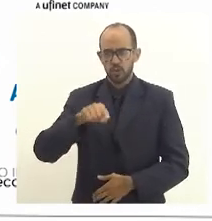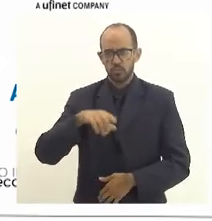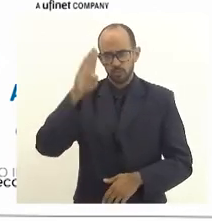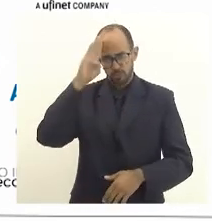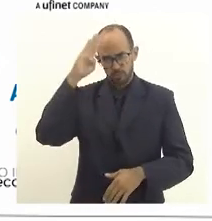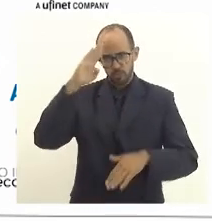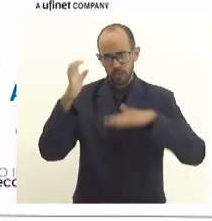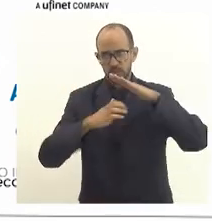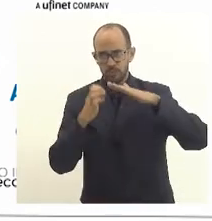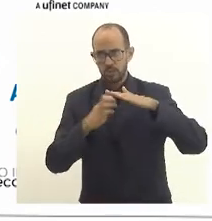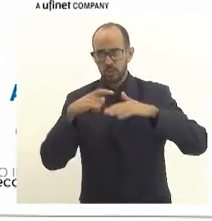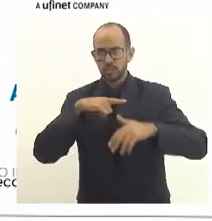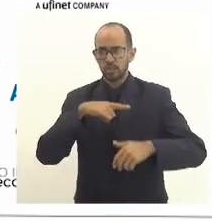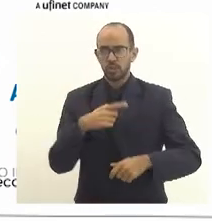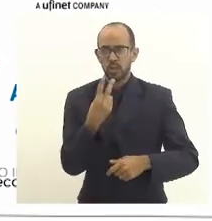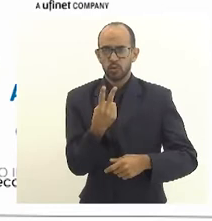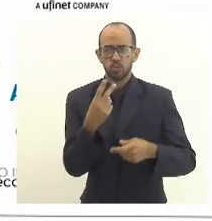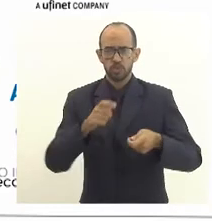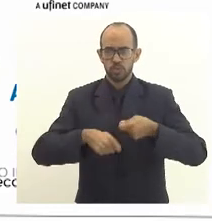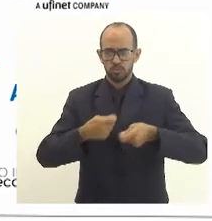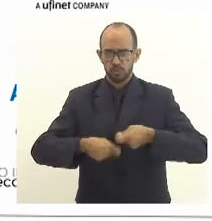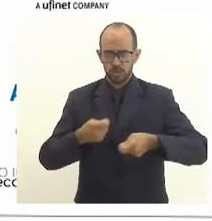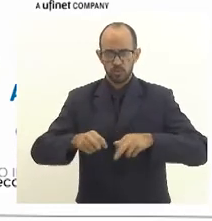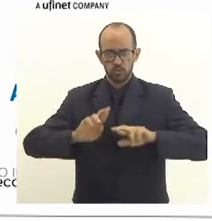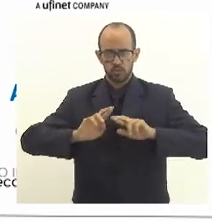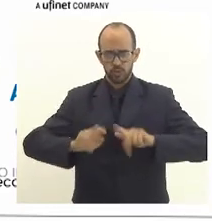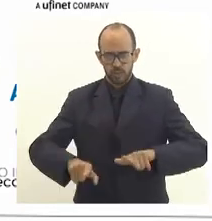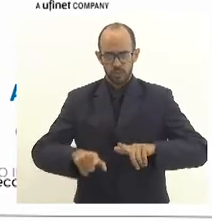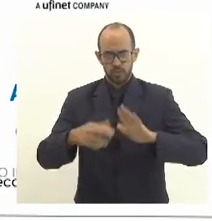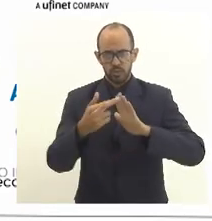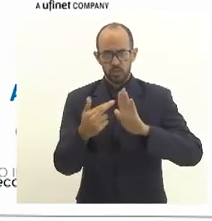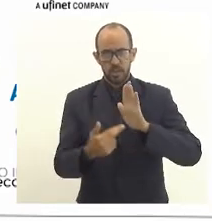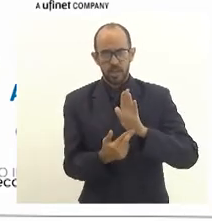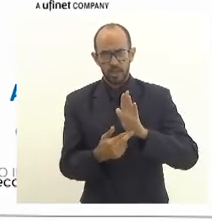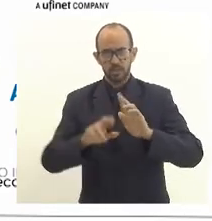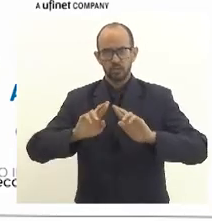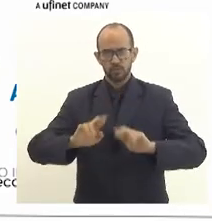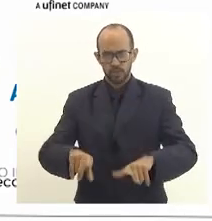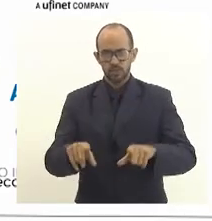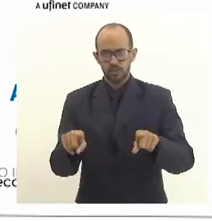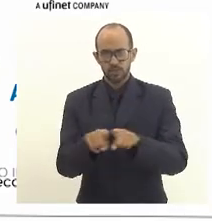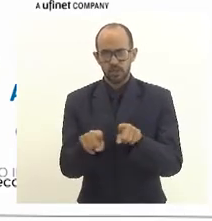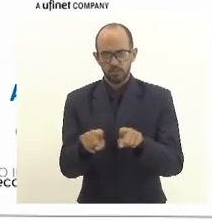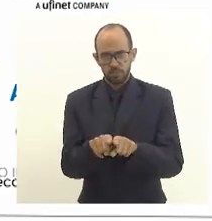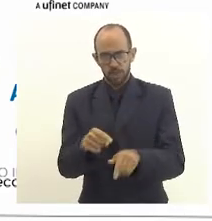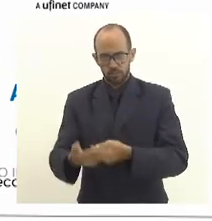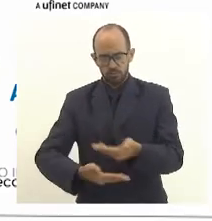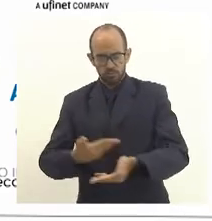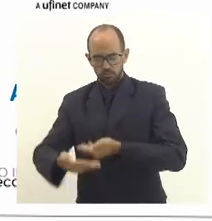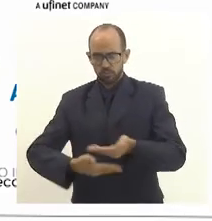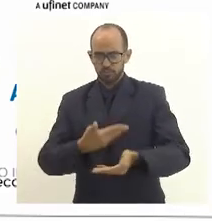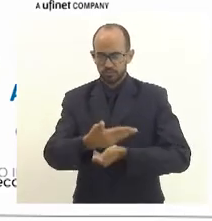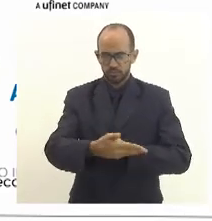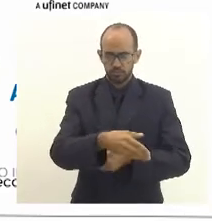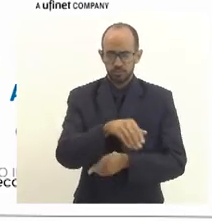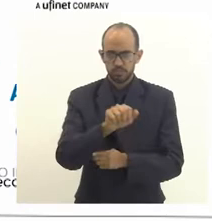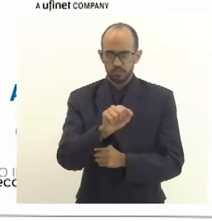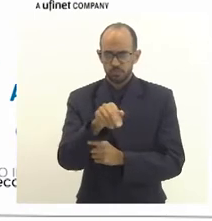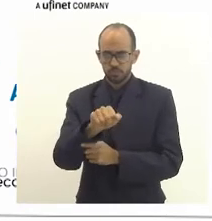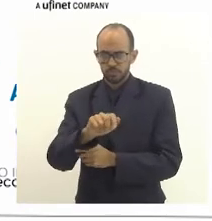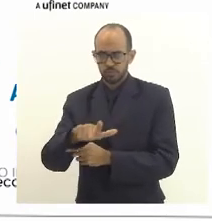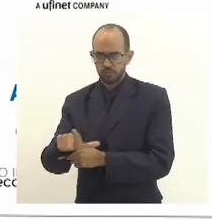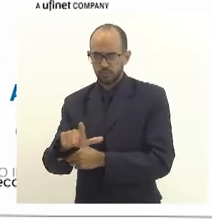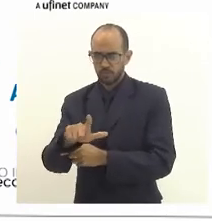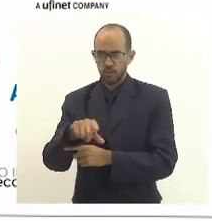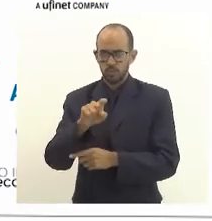dois reguladores diferentes nesse processo, né, que ditam as regras desse compartilhamento, né? A Anel, por um lado,